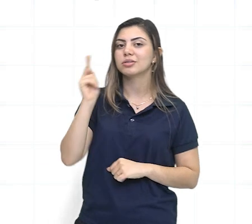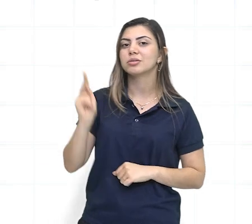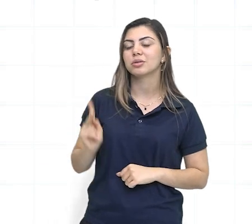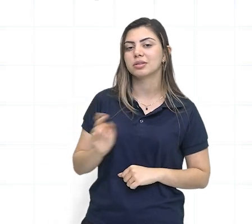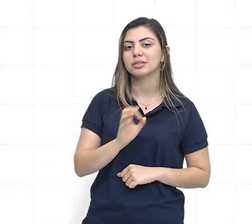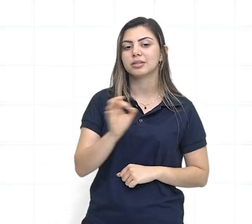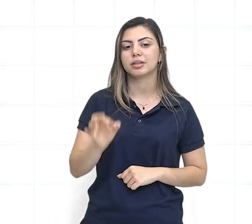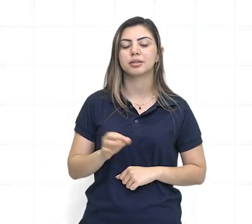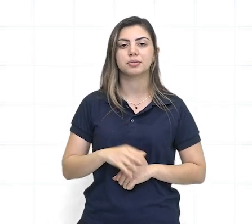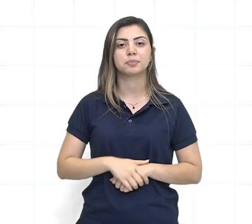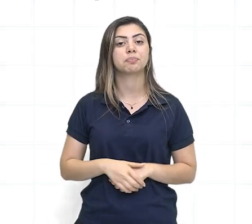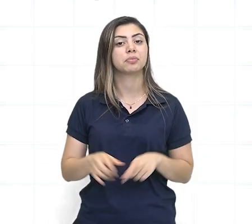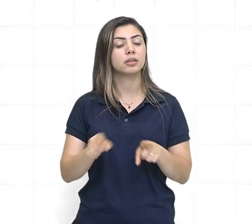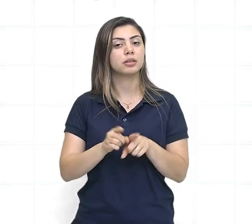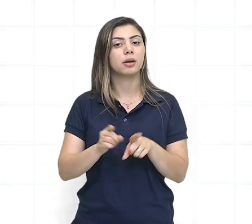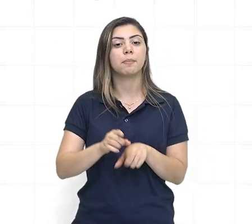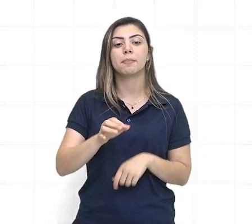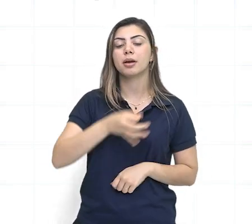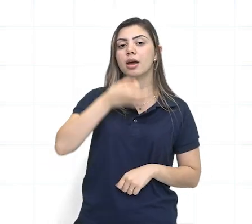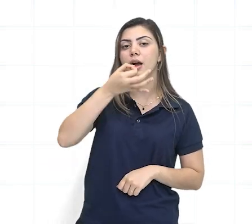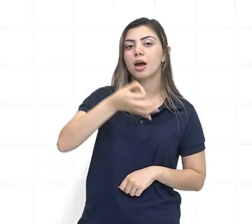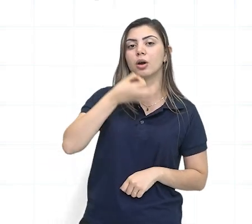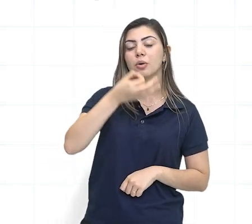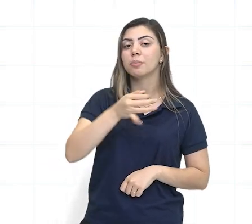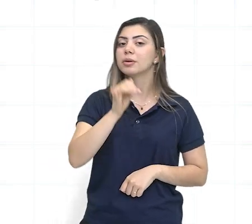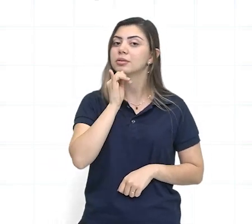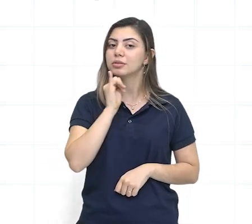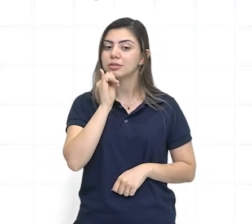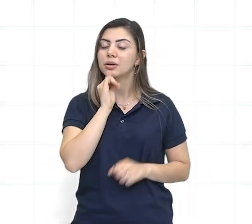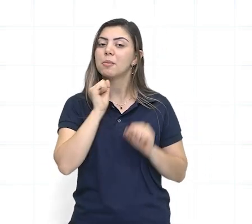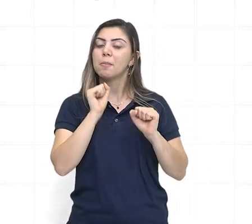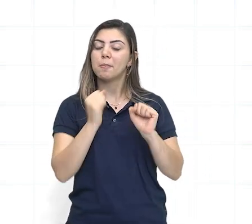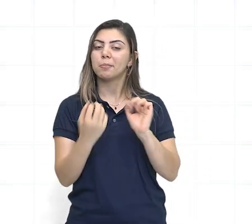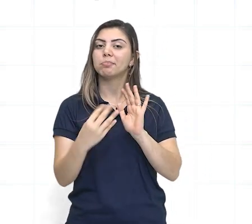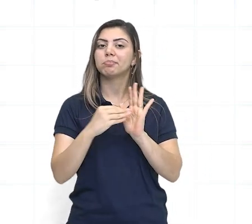como argumentos de exemplificação.